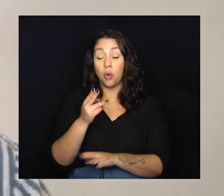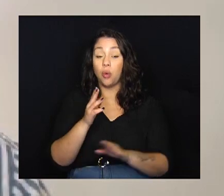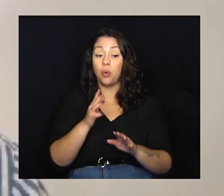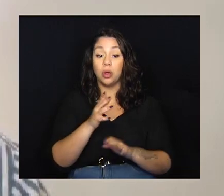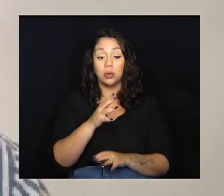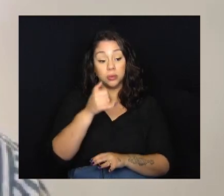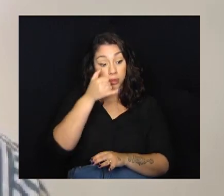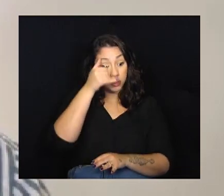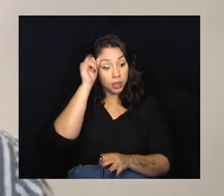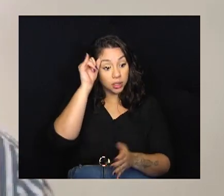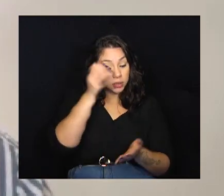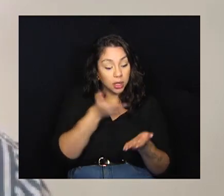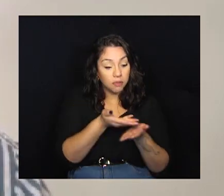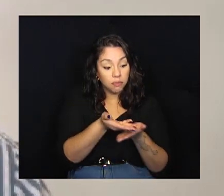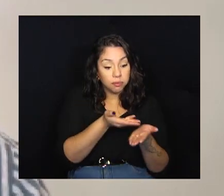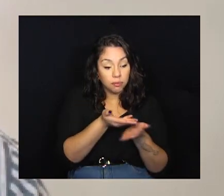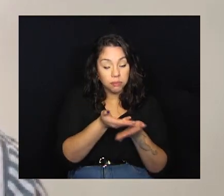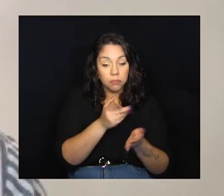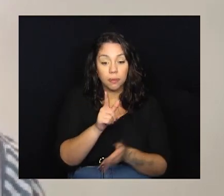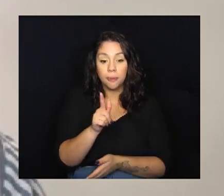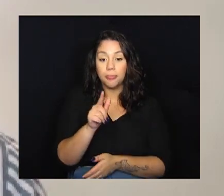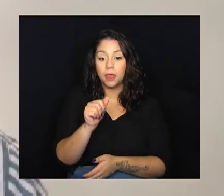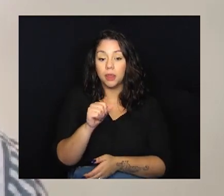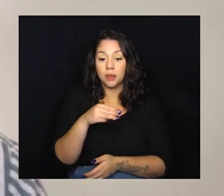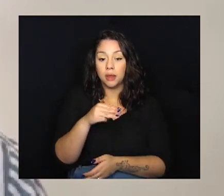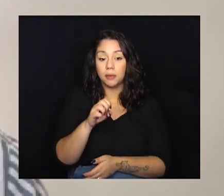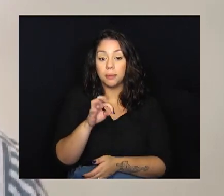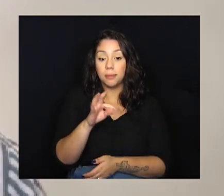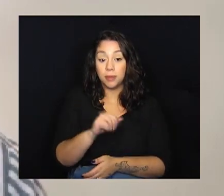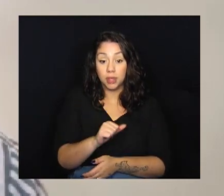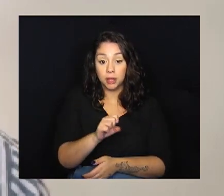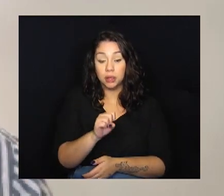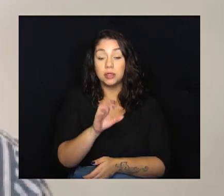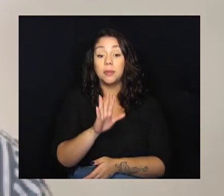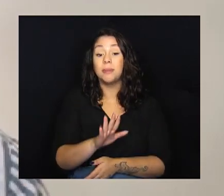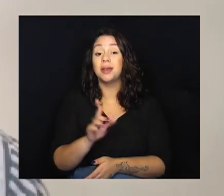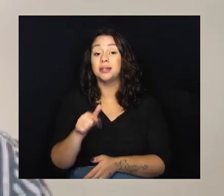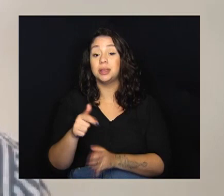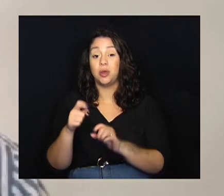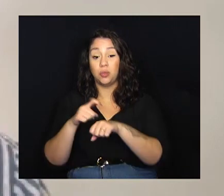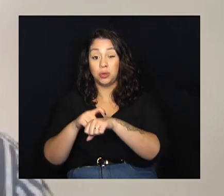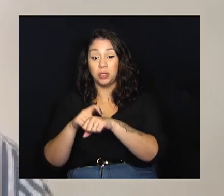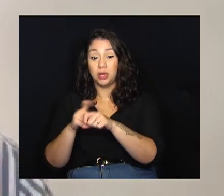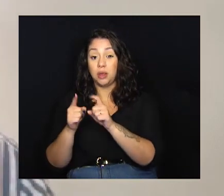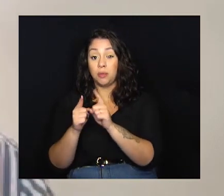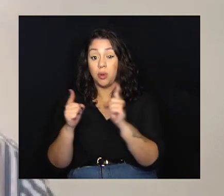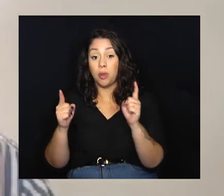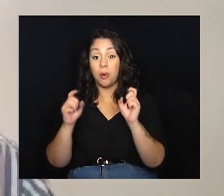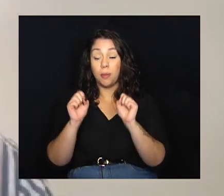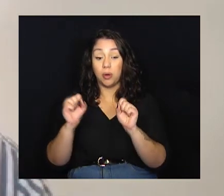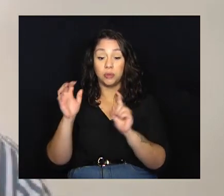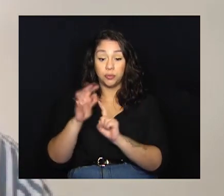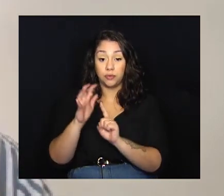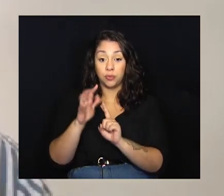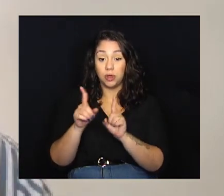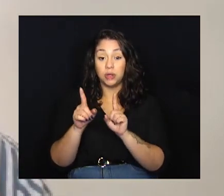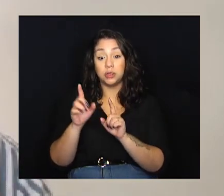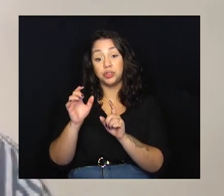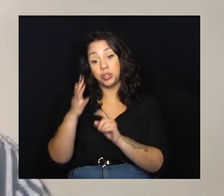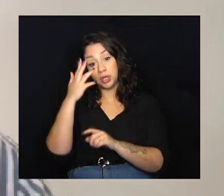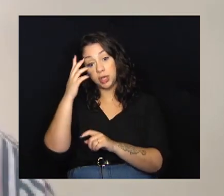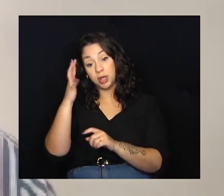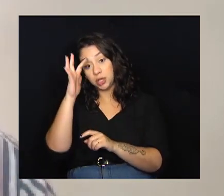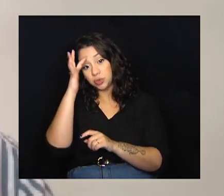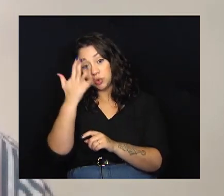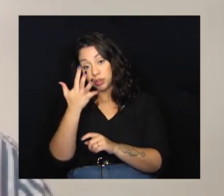esses gametas é o tempo de duração dessa crio preservação é pode interferir na taxa de sucesso por exemplo de uma